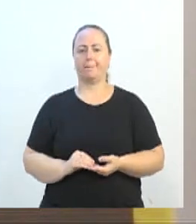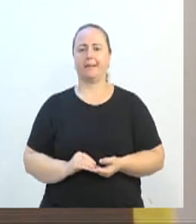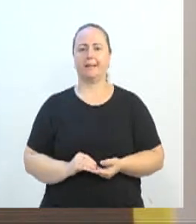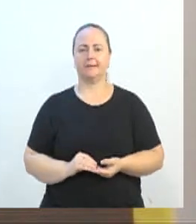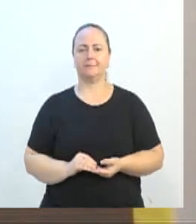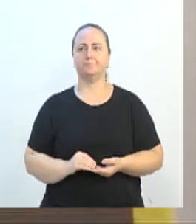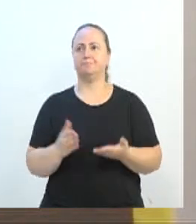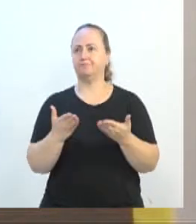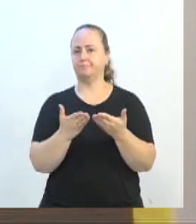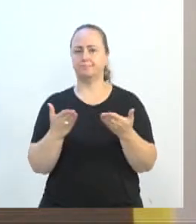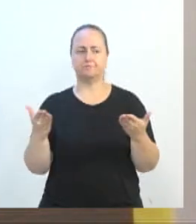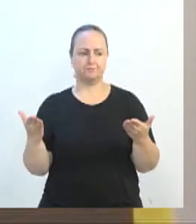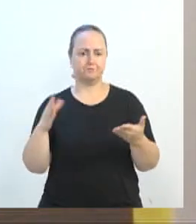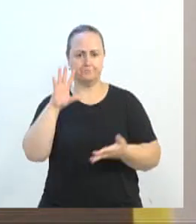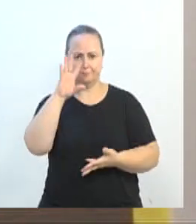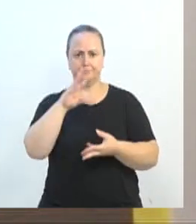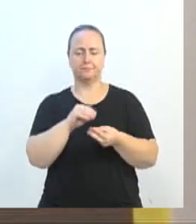Senhoras e vereadores, era isso na tarde de hoje. Uma boa tarde. Senhoras vereadores, Senhoras Obrigado.